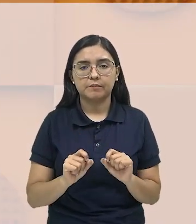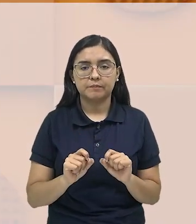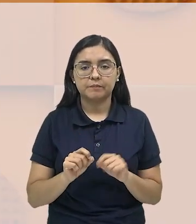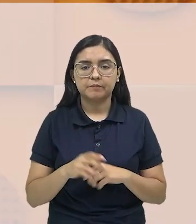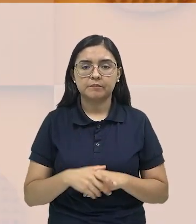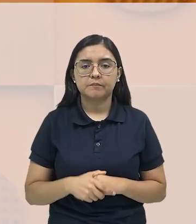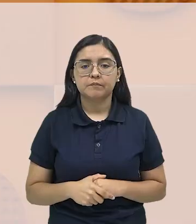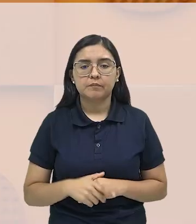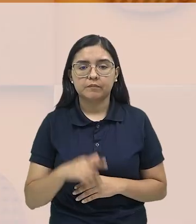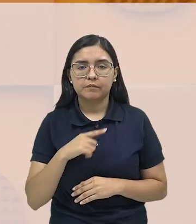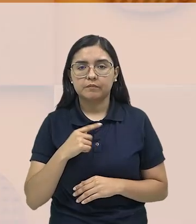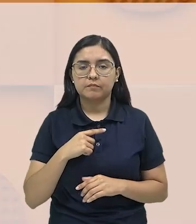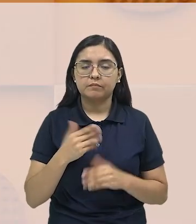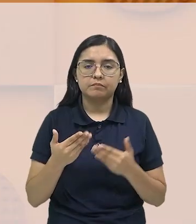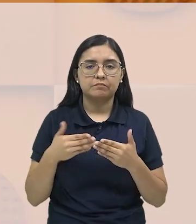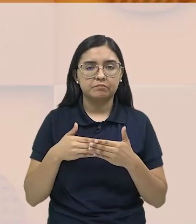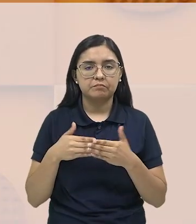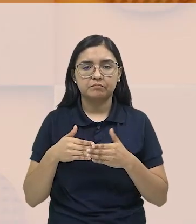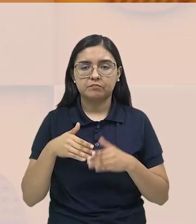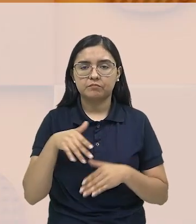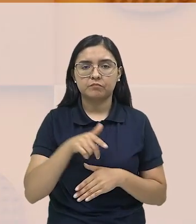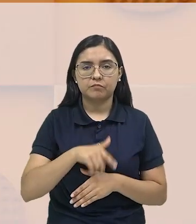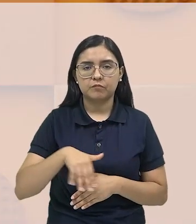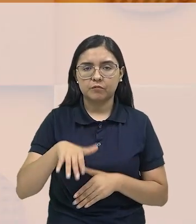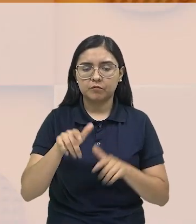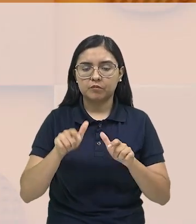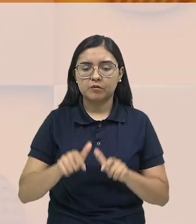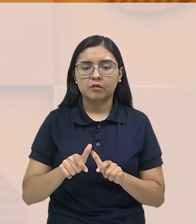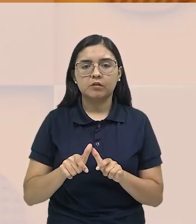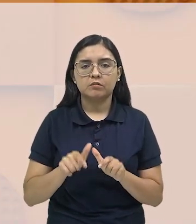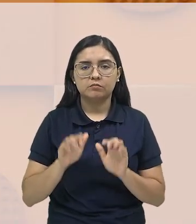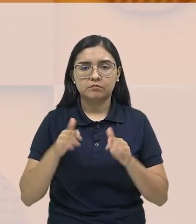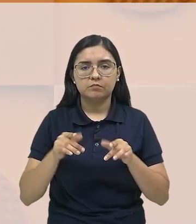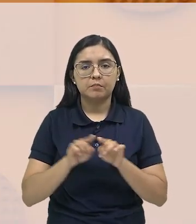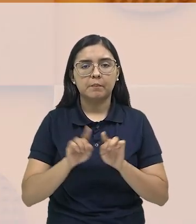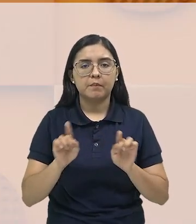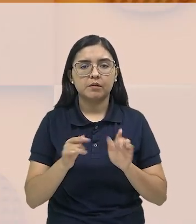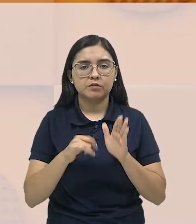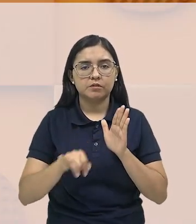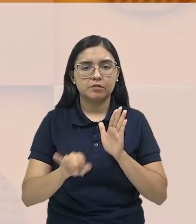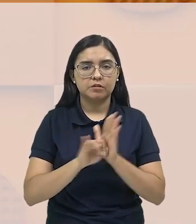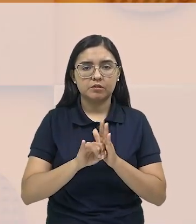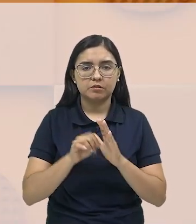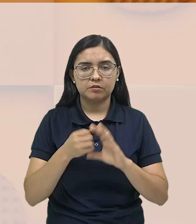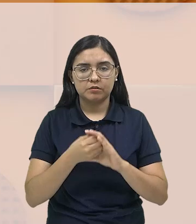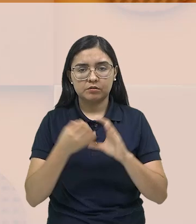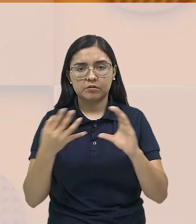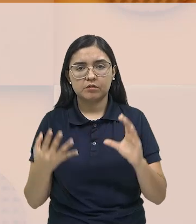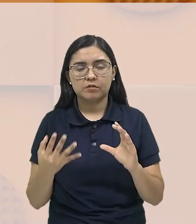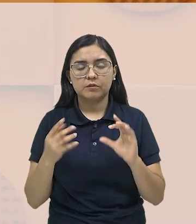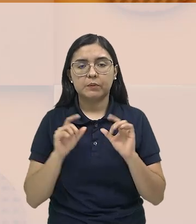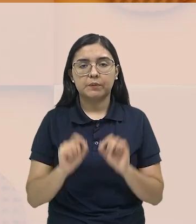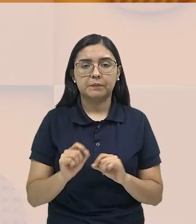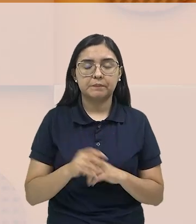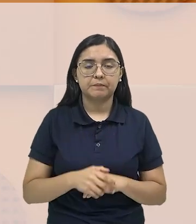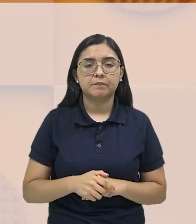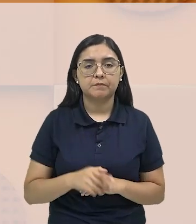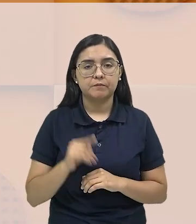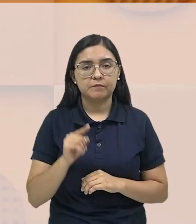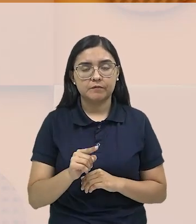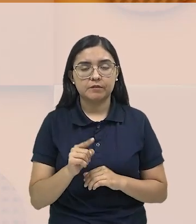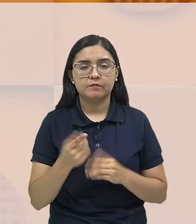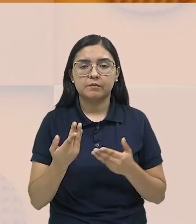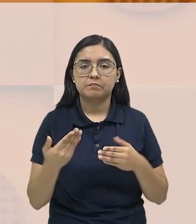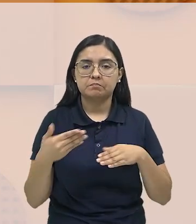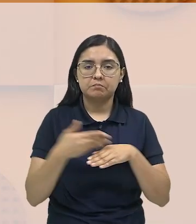te delimitar um espaço específico, né? Mas sim uma questão identitária, com aspectos que vão te fazer parte